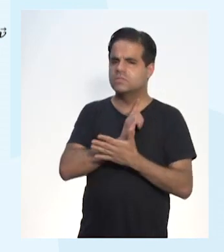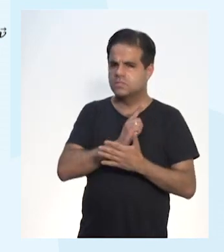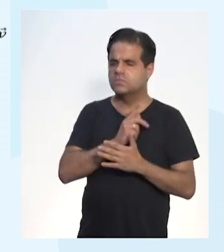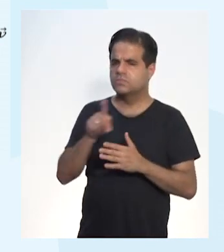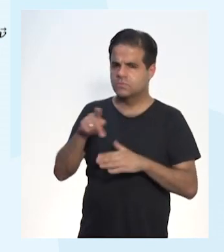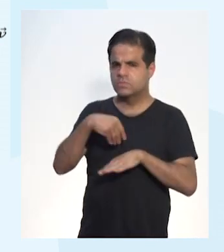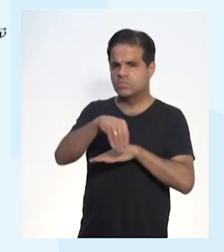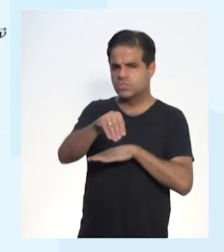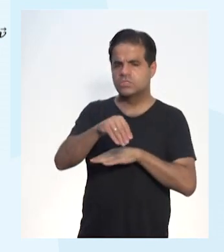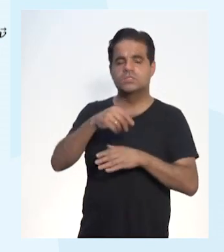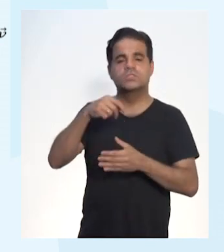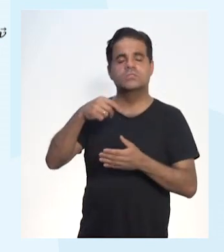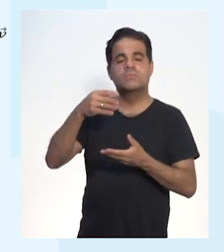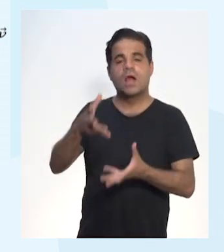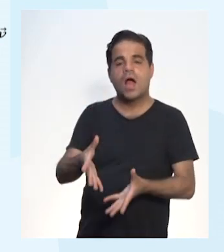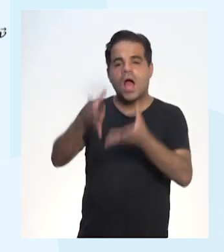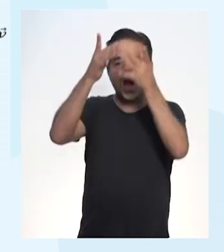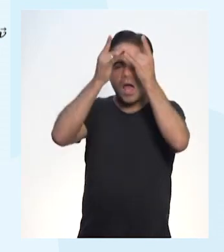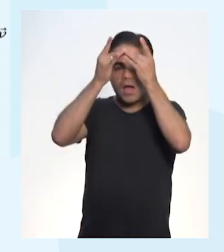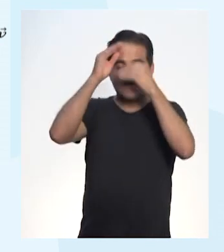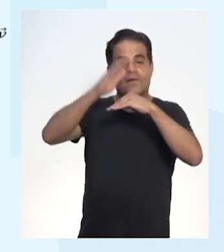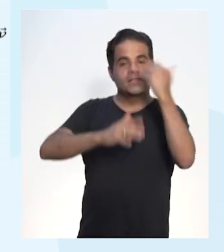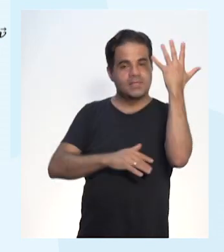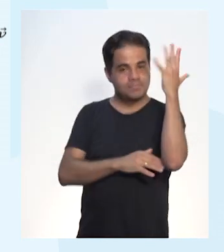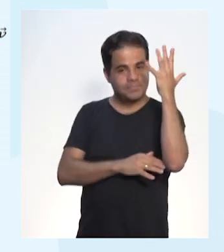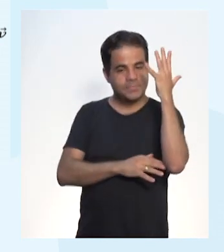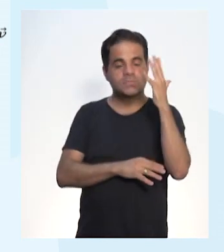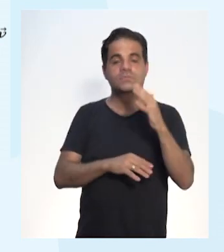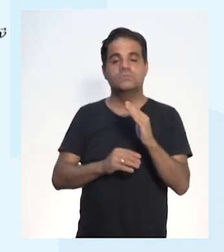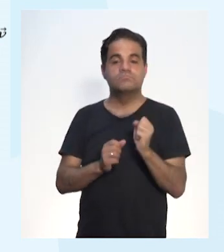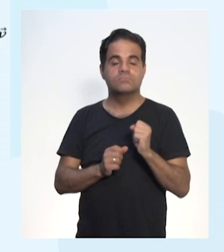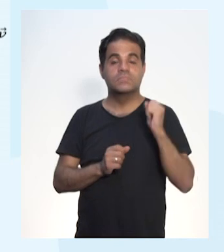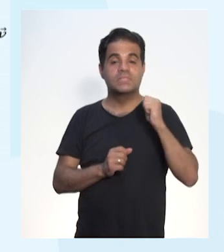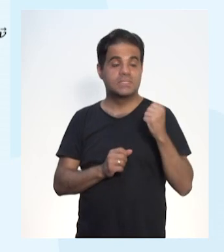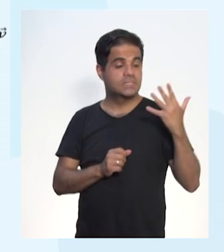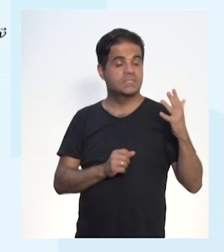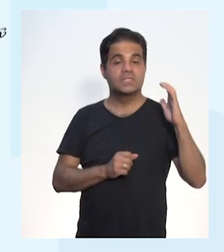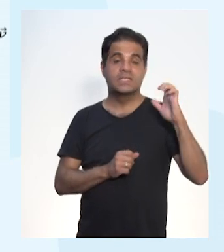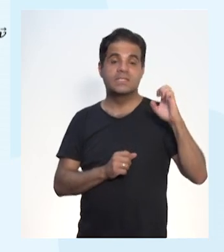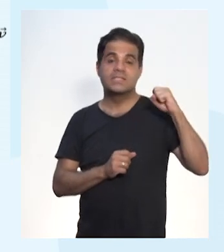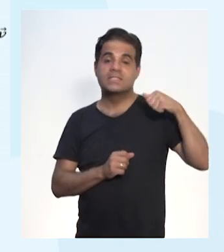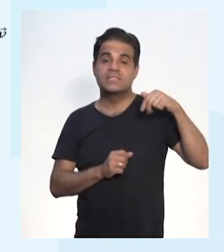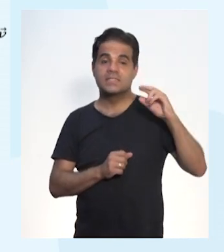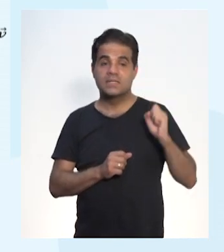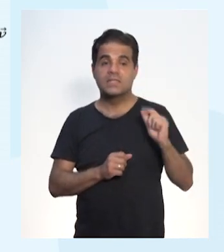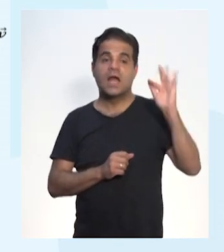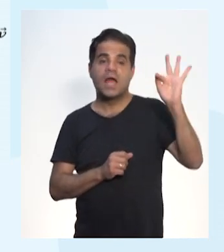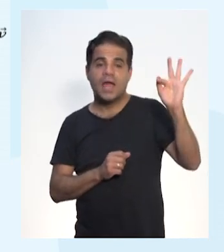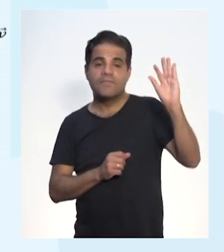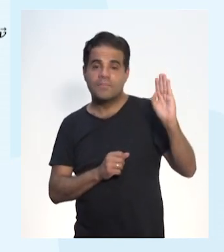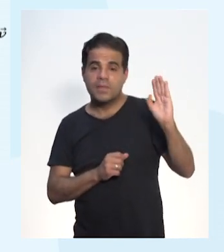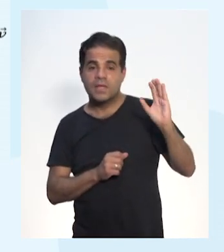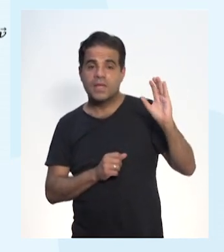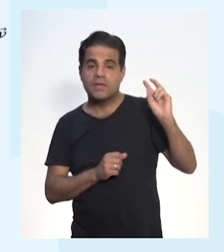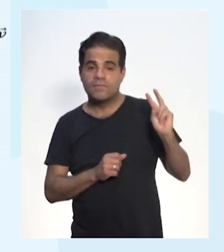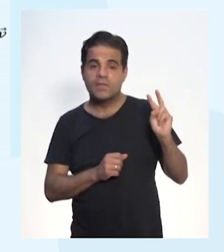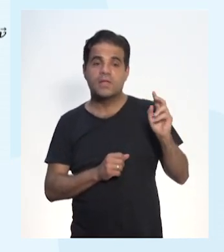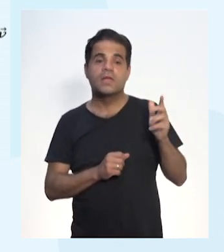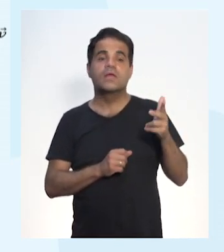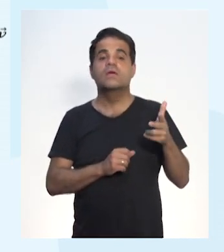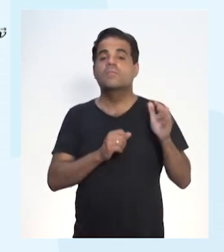dica para gravar essa mãozinha esquerda aí, né, Gilba? Para gravar quem é F, quem é B, né? B é o sentido do